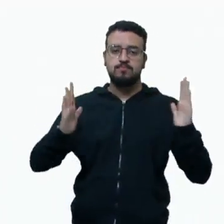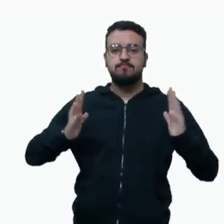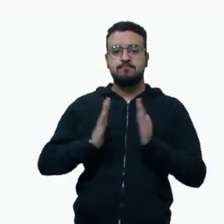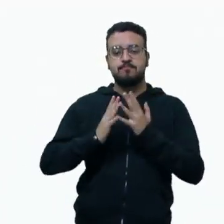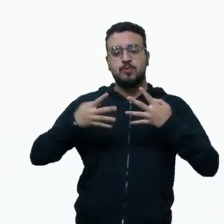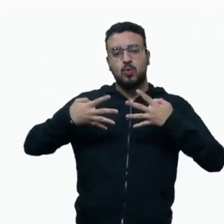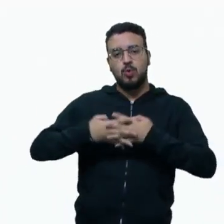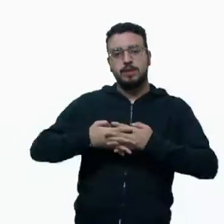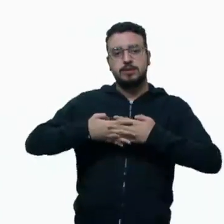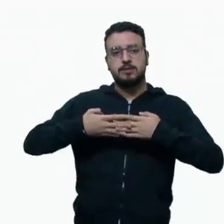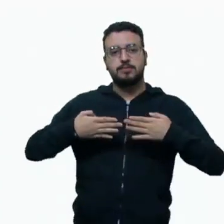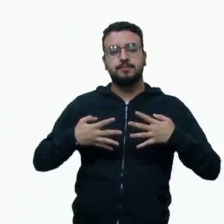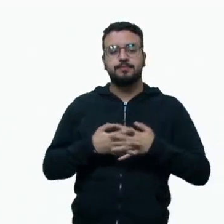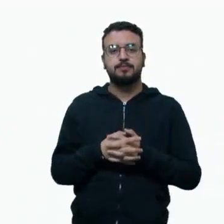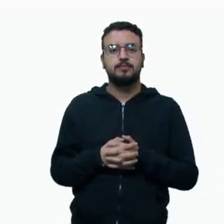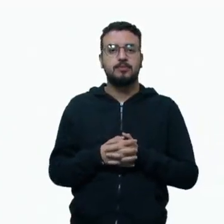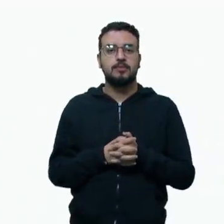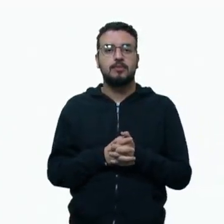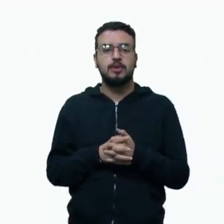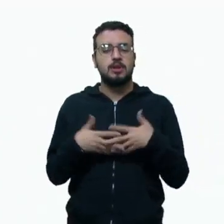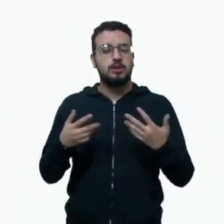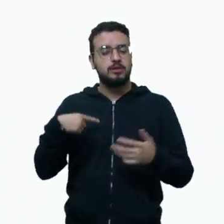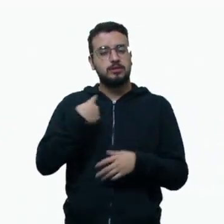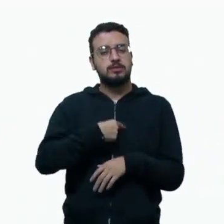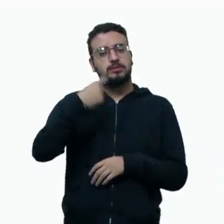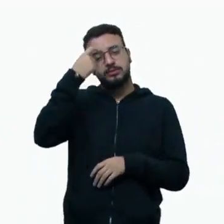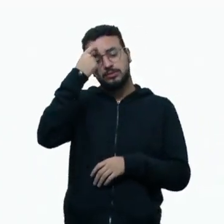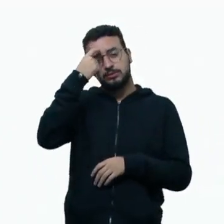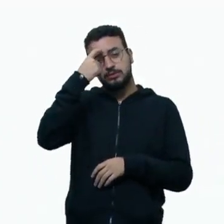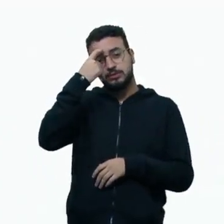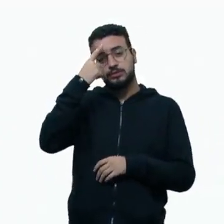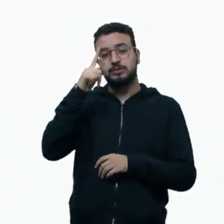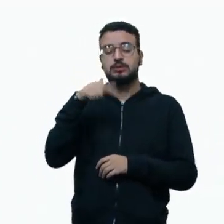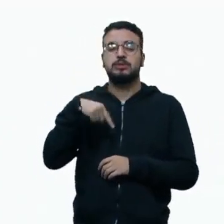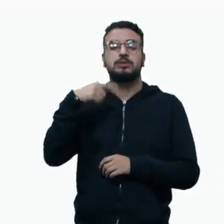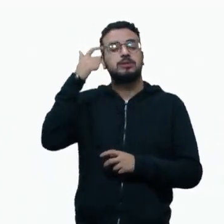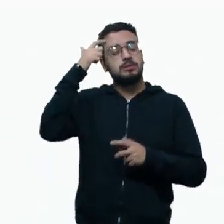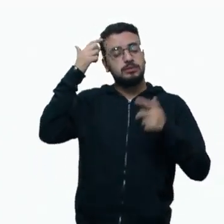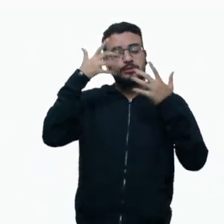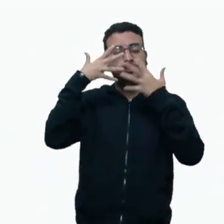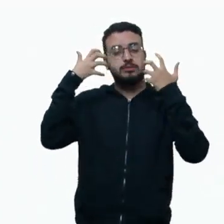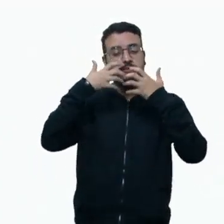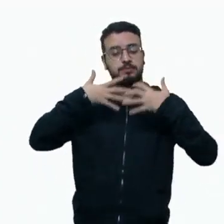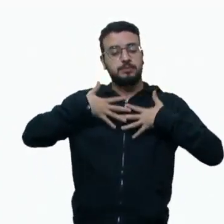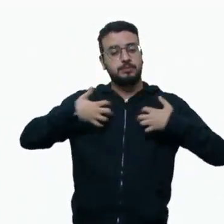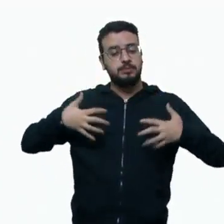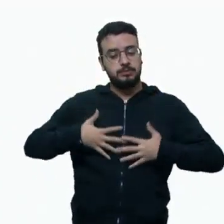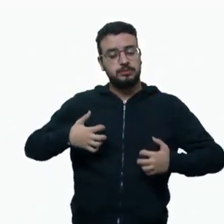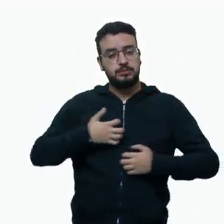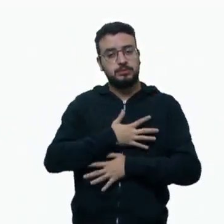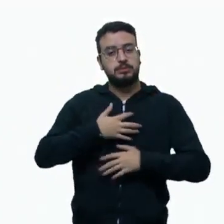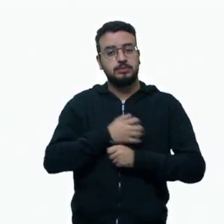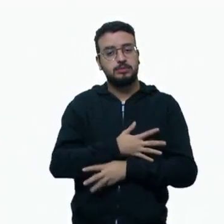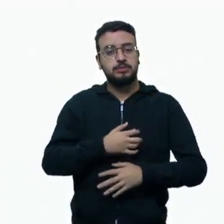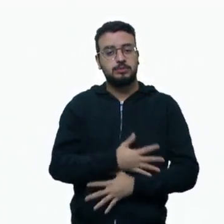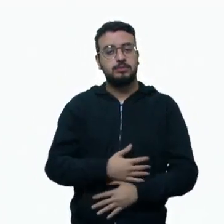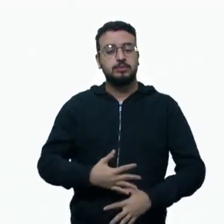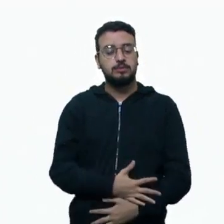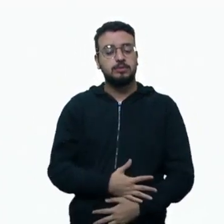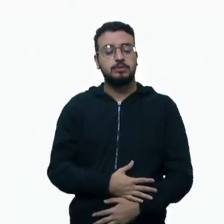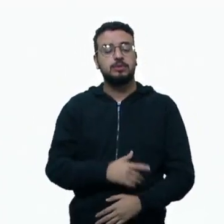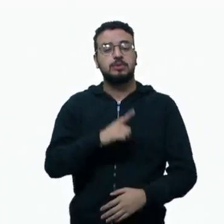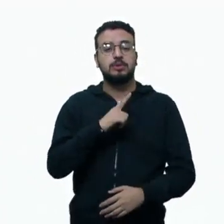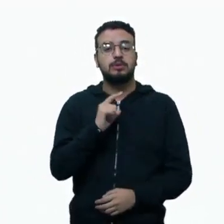unidade motora. Bom, quando a gente pensa no sistema nervoso periférico, ele proporciona uma via de comunicação por impulsos que são conduzidos